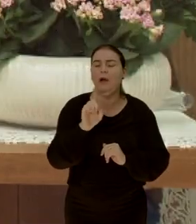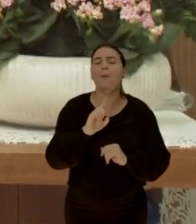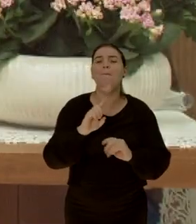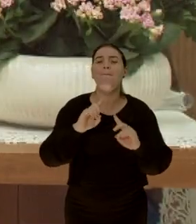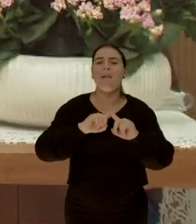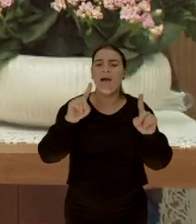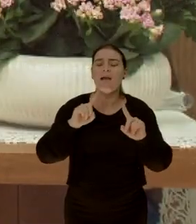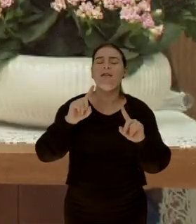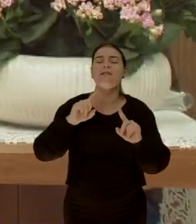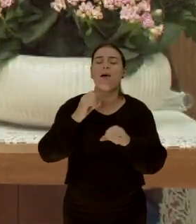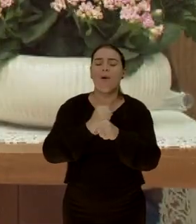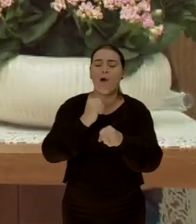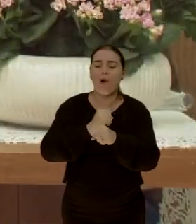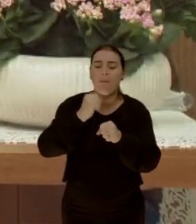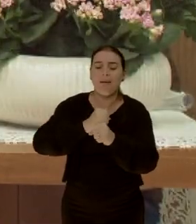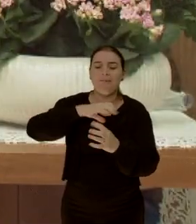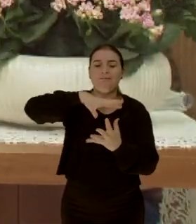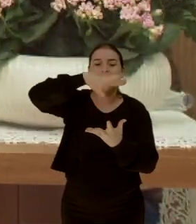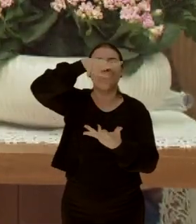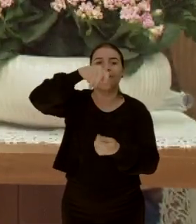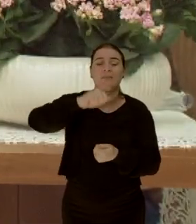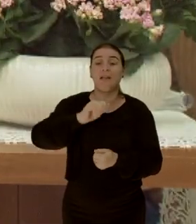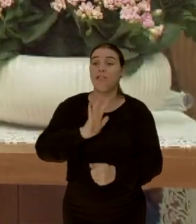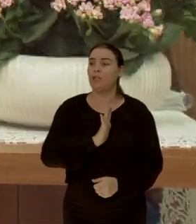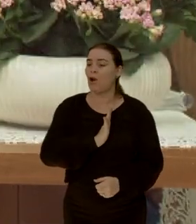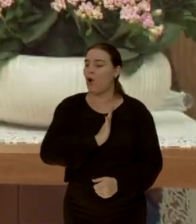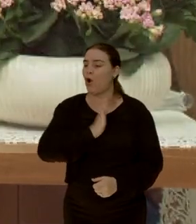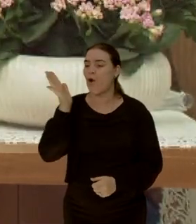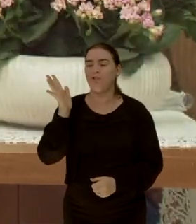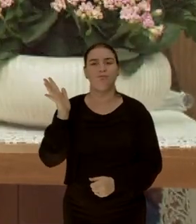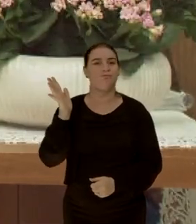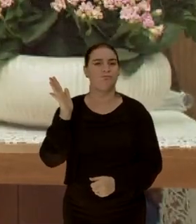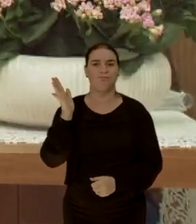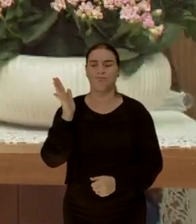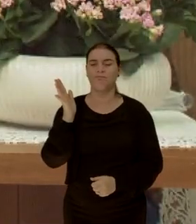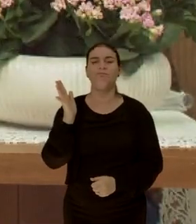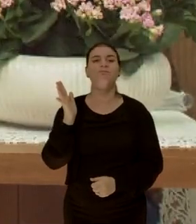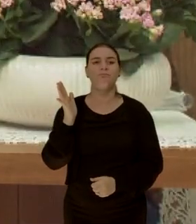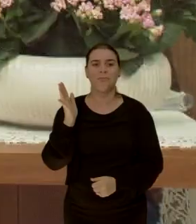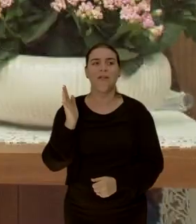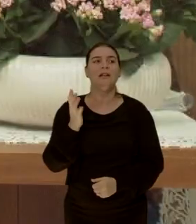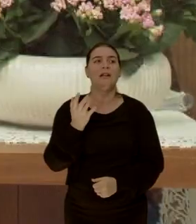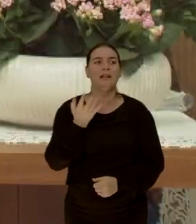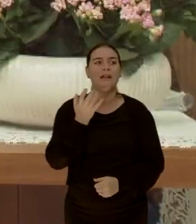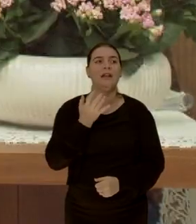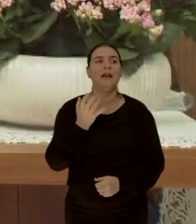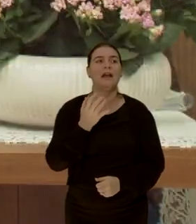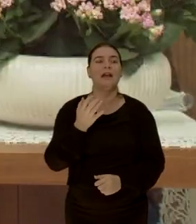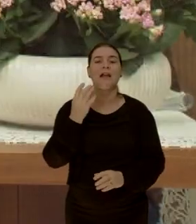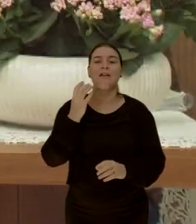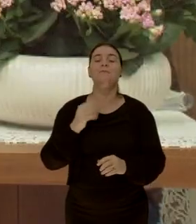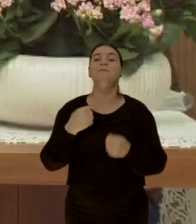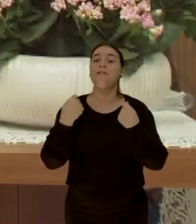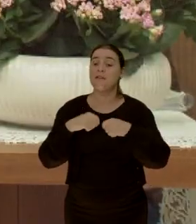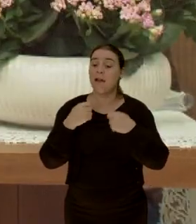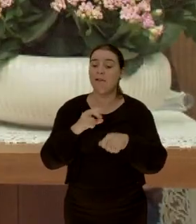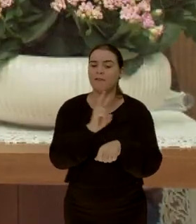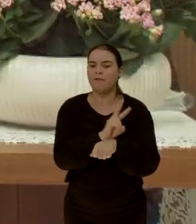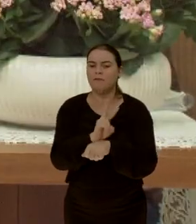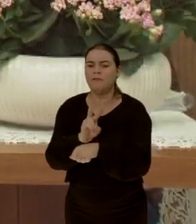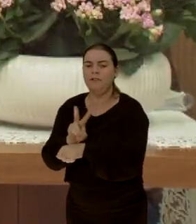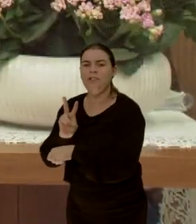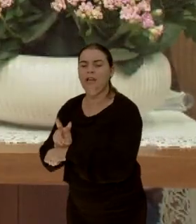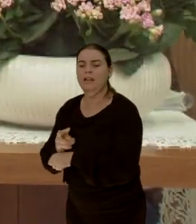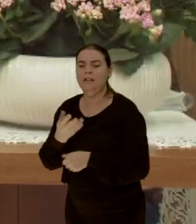tinha ódio dessas pessoas que vinham para o seminário, queria tratar mal, era para estar vigiando.